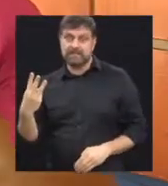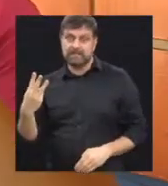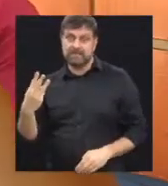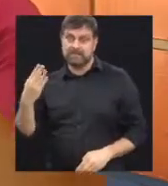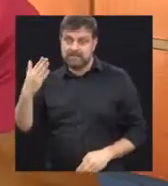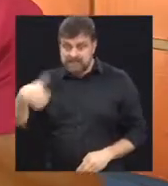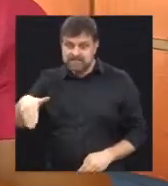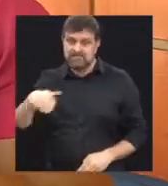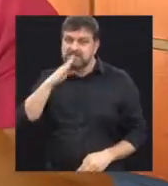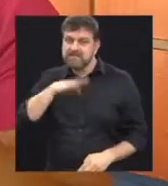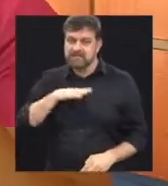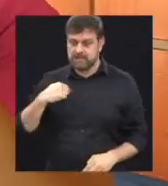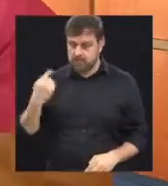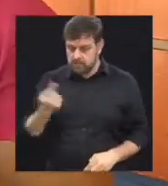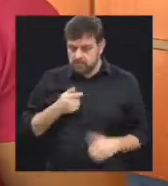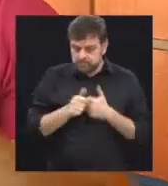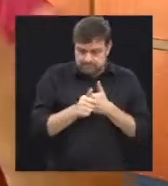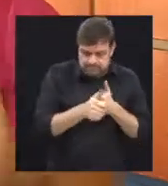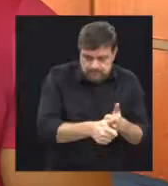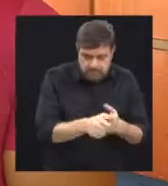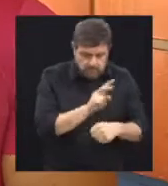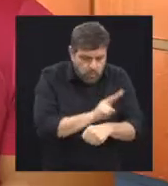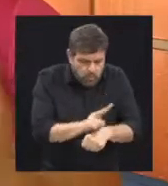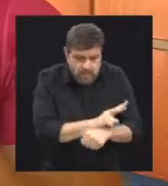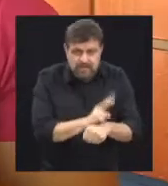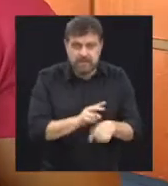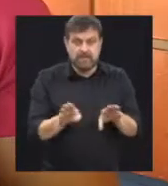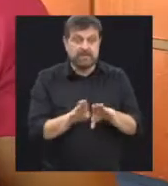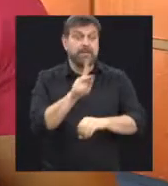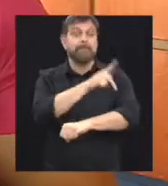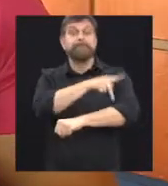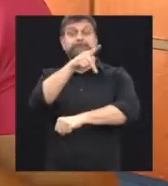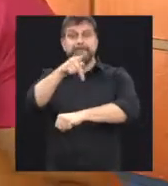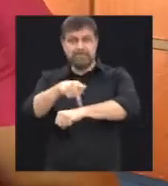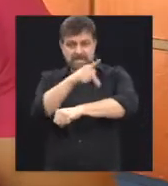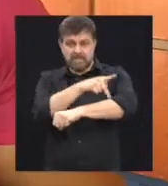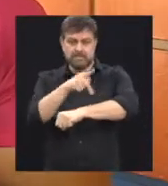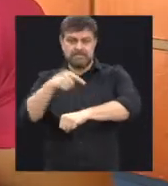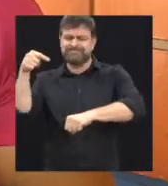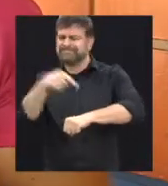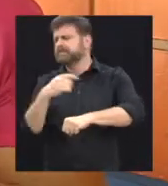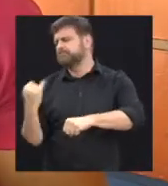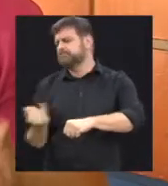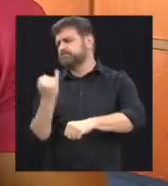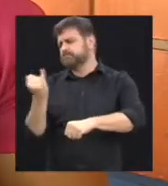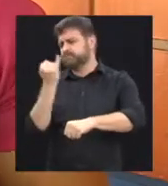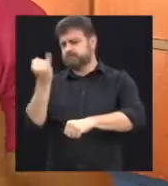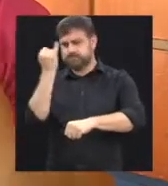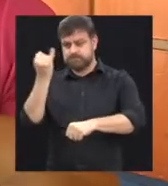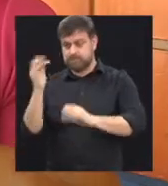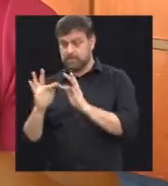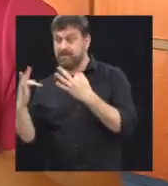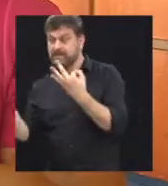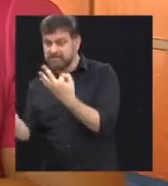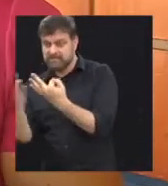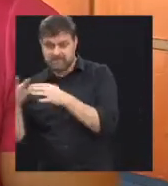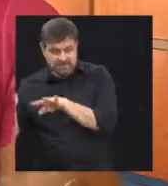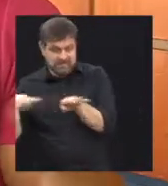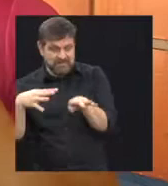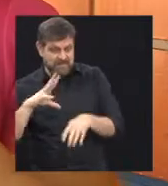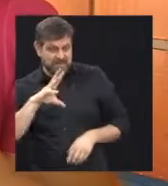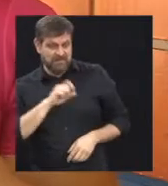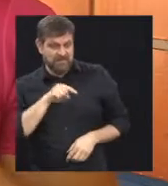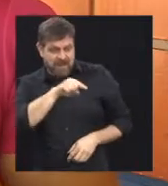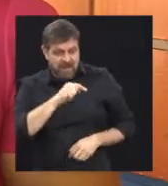E eles têm todo o acompanhamento, não só o cuidar, mas também o pedagógico, que eu acho que é de extrema importância para a família. É um lugar assim que